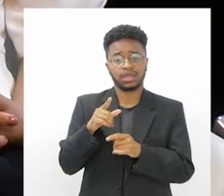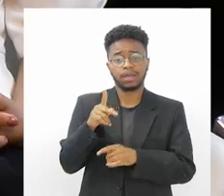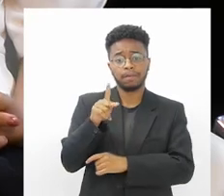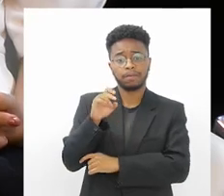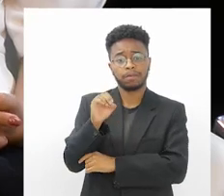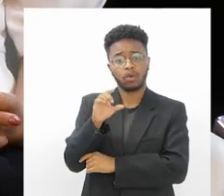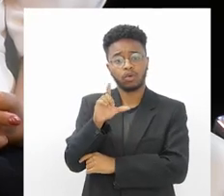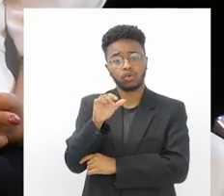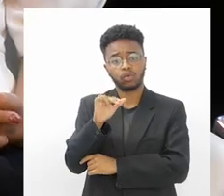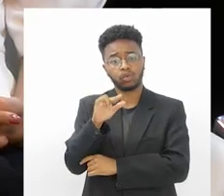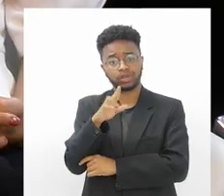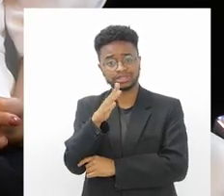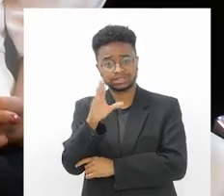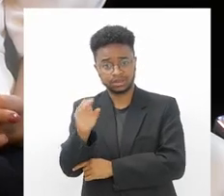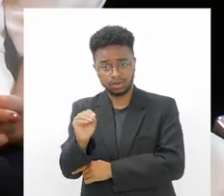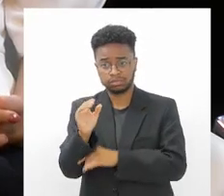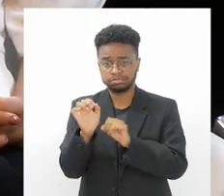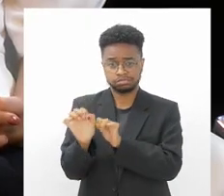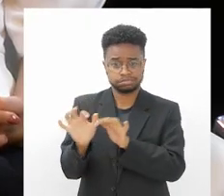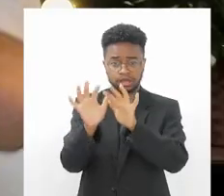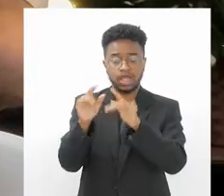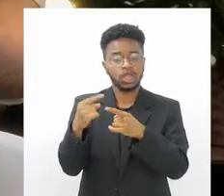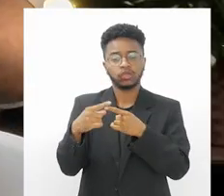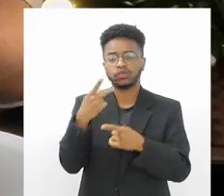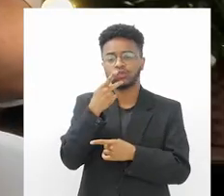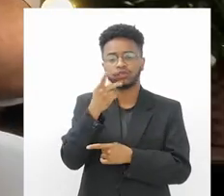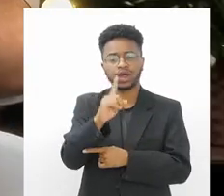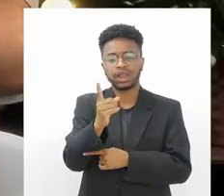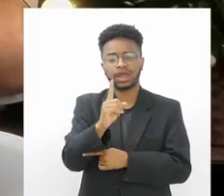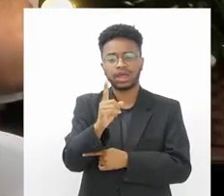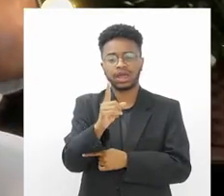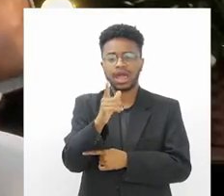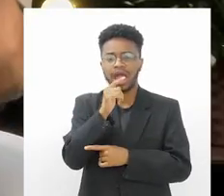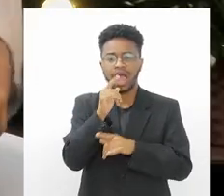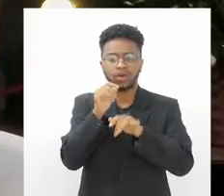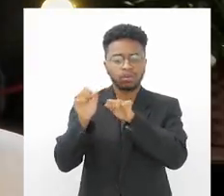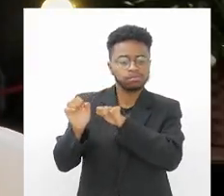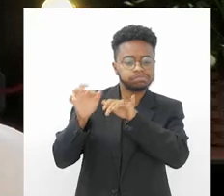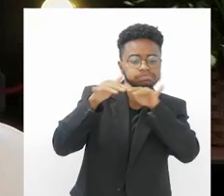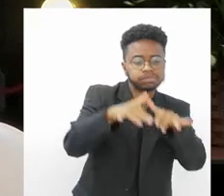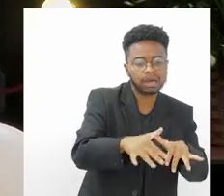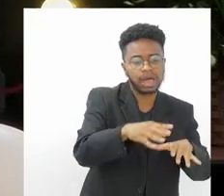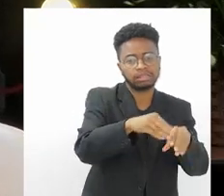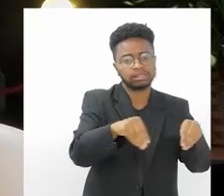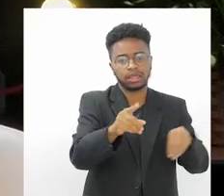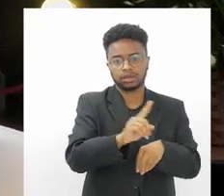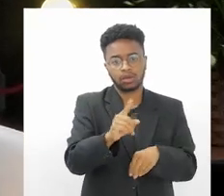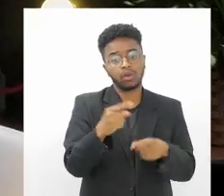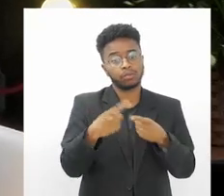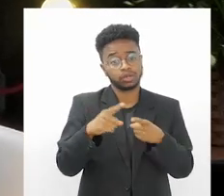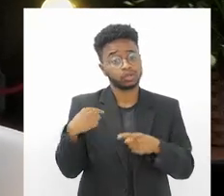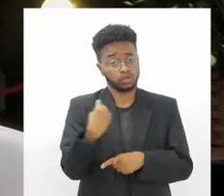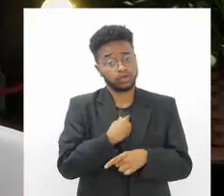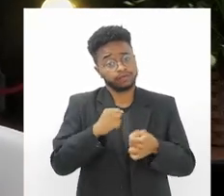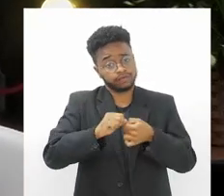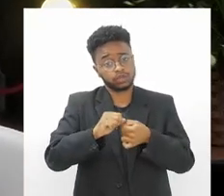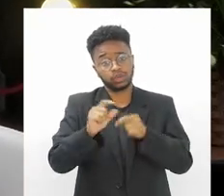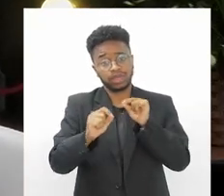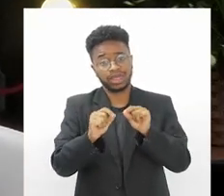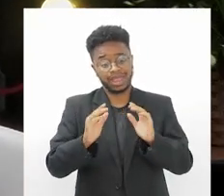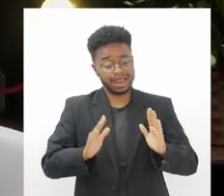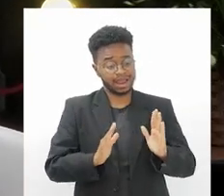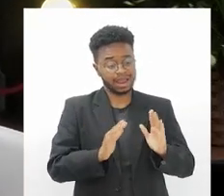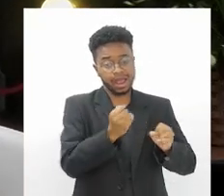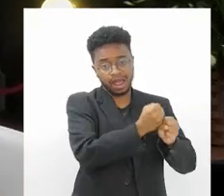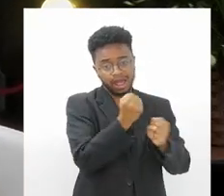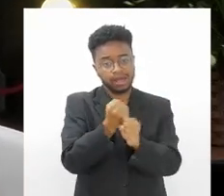né? Eu não vou dizer invasão não, porque o mar está na dele. Quem invadiu a área do mar foi o ser humano, que fez casa ali